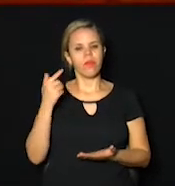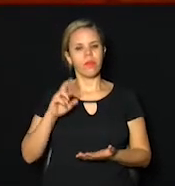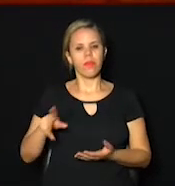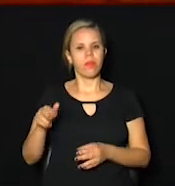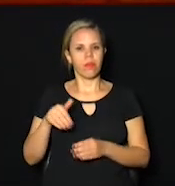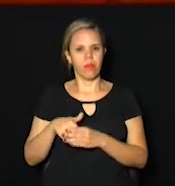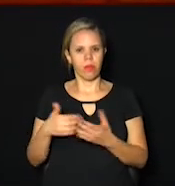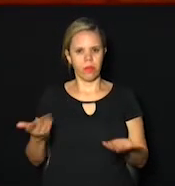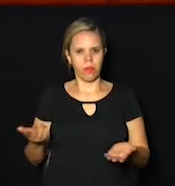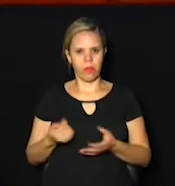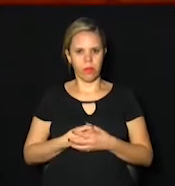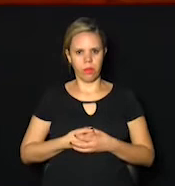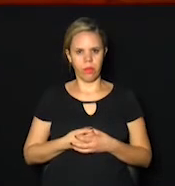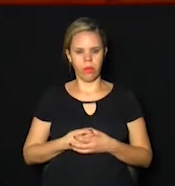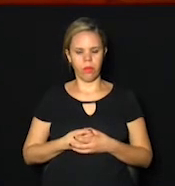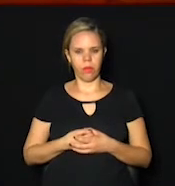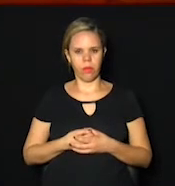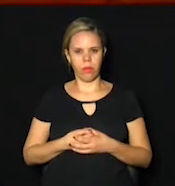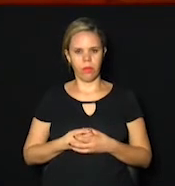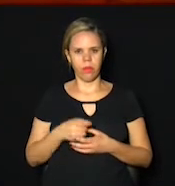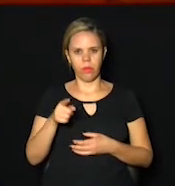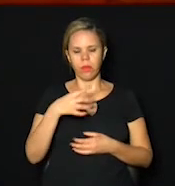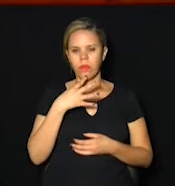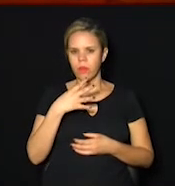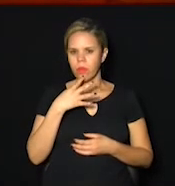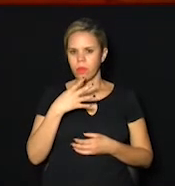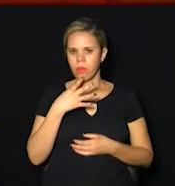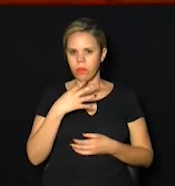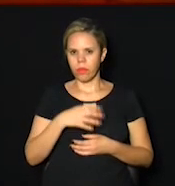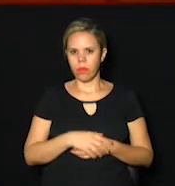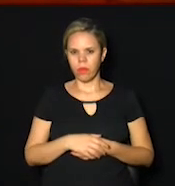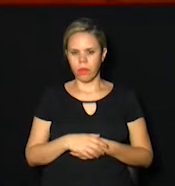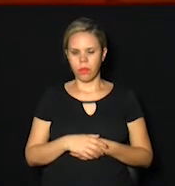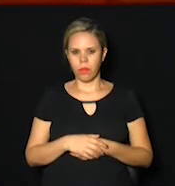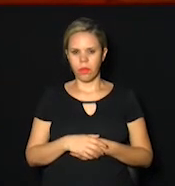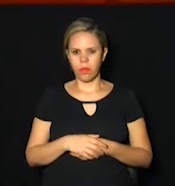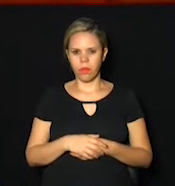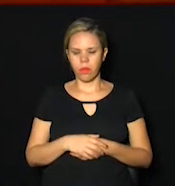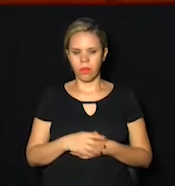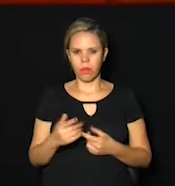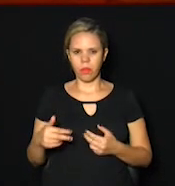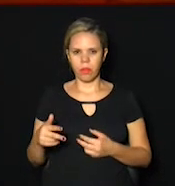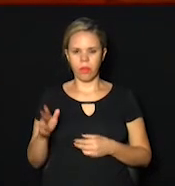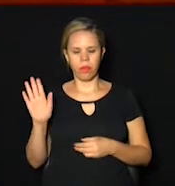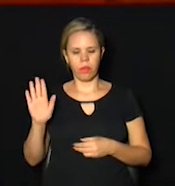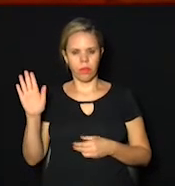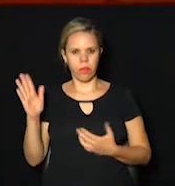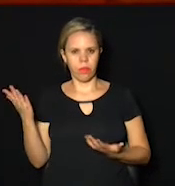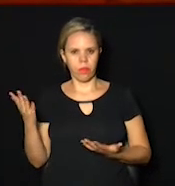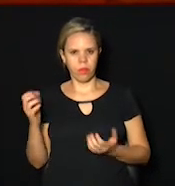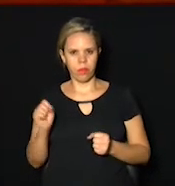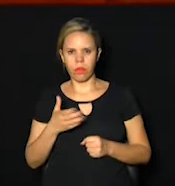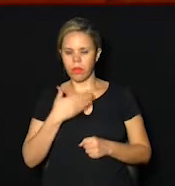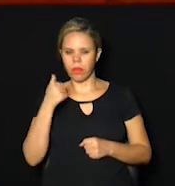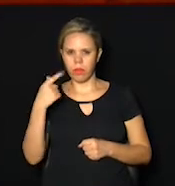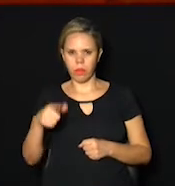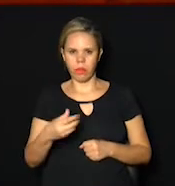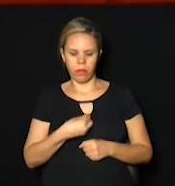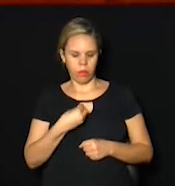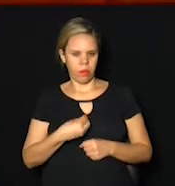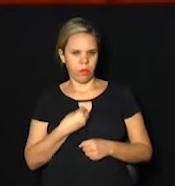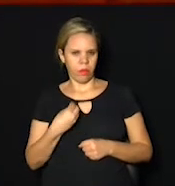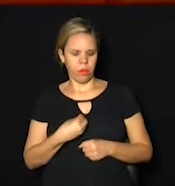votava? Provavelmente porque você conhecia algo neste candidato que poderia melhorar a sua vida,